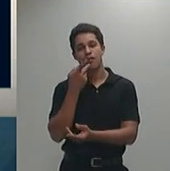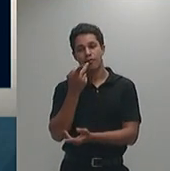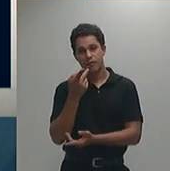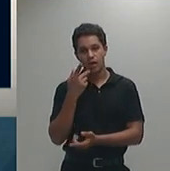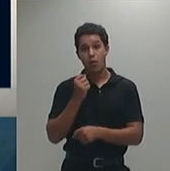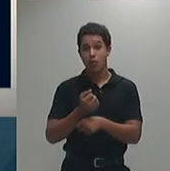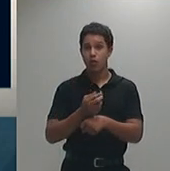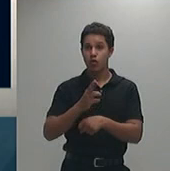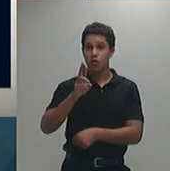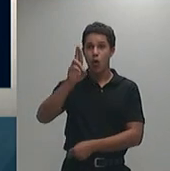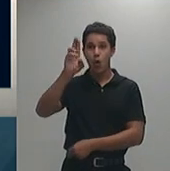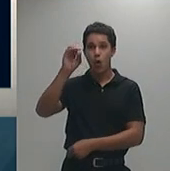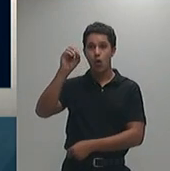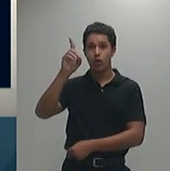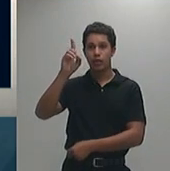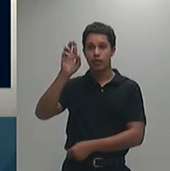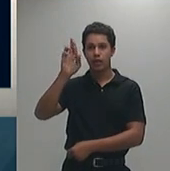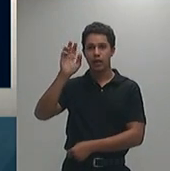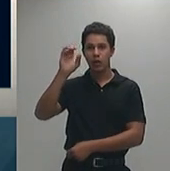tanure